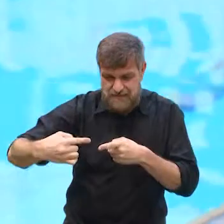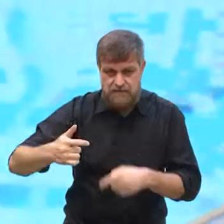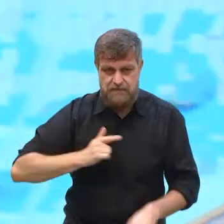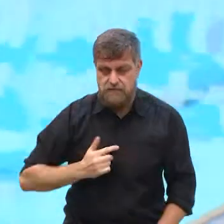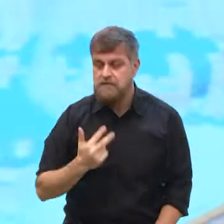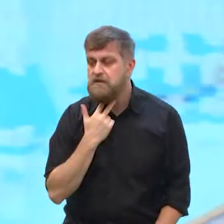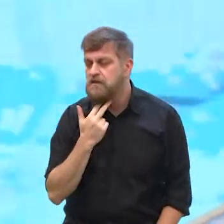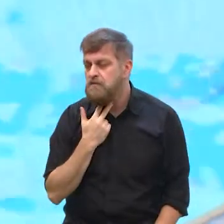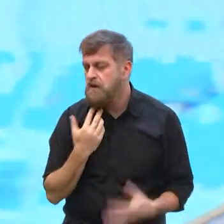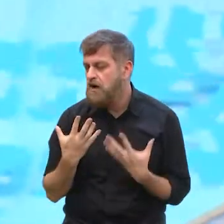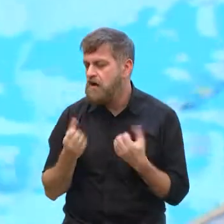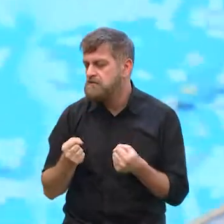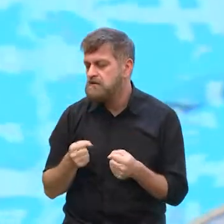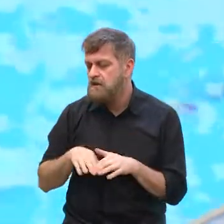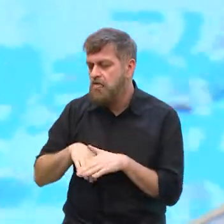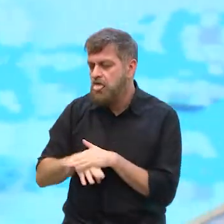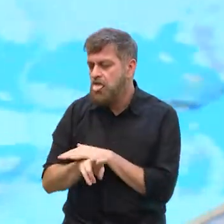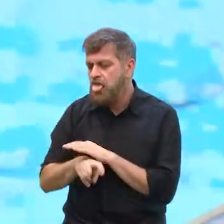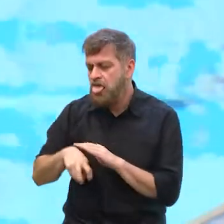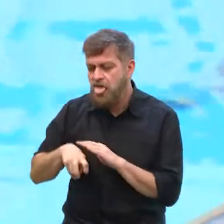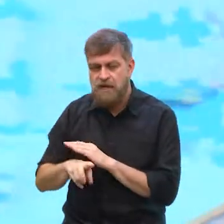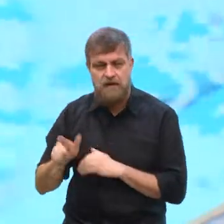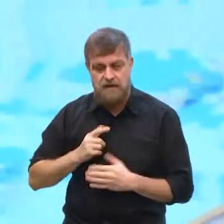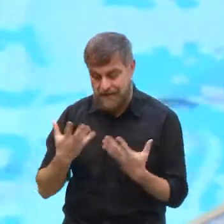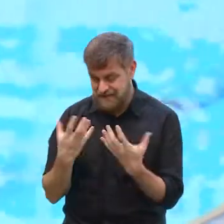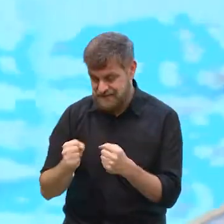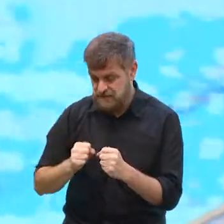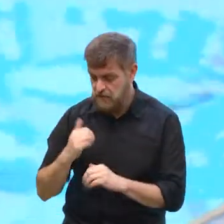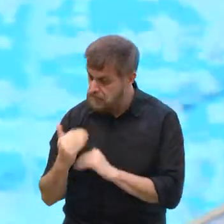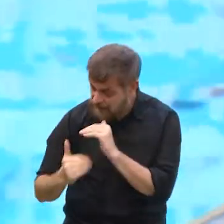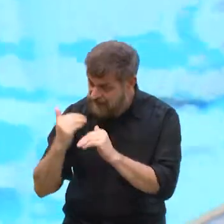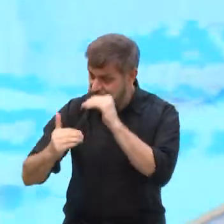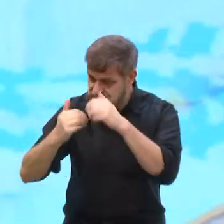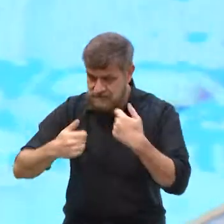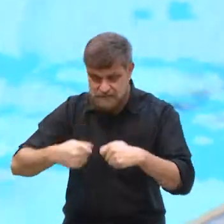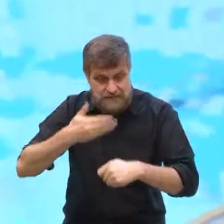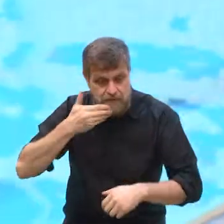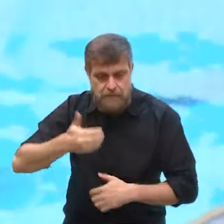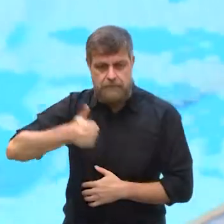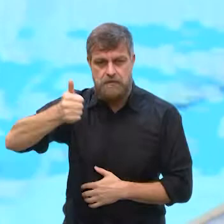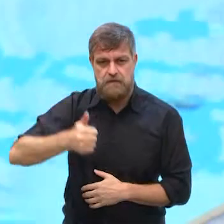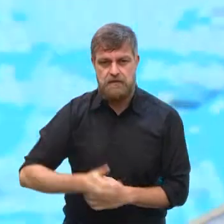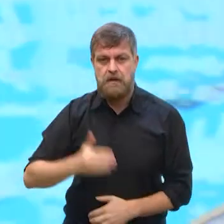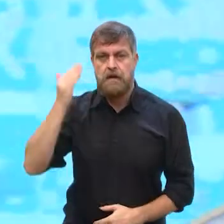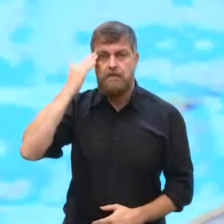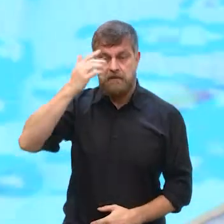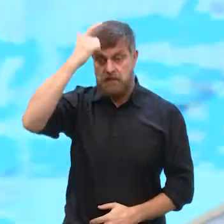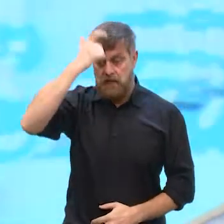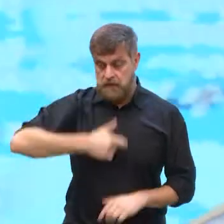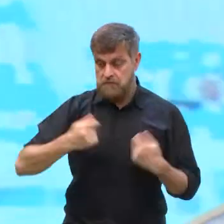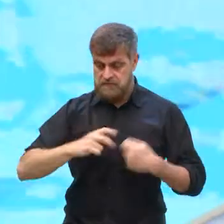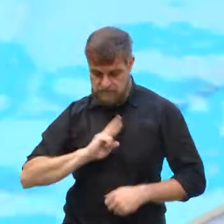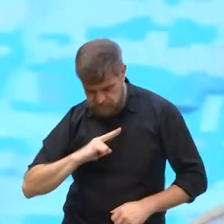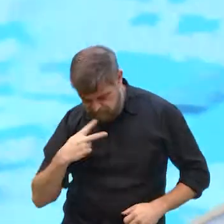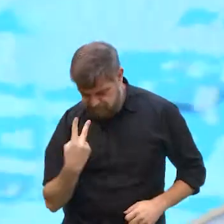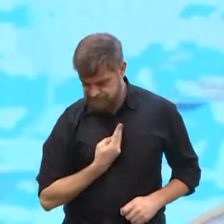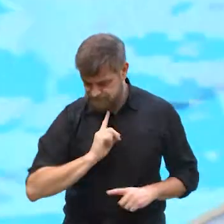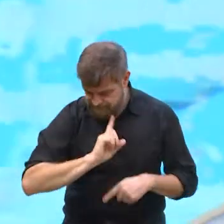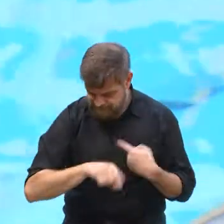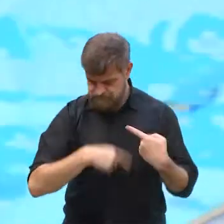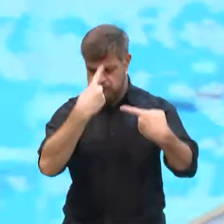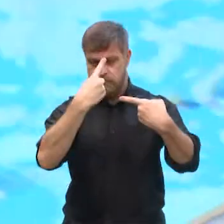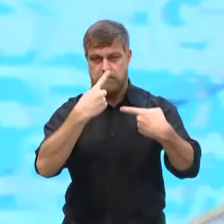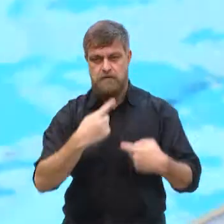sair dessa zona de conforto e evoluir, crescer e melhorar. E eu entendi que eu precisava dessa mudança para continuar crescendo, para